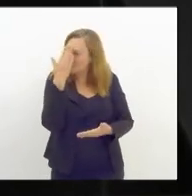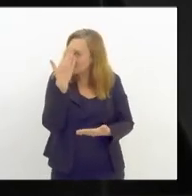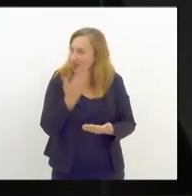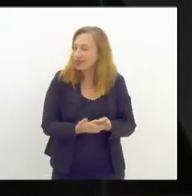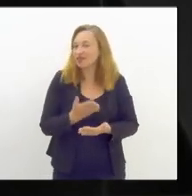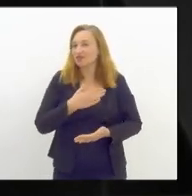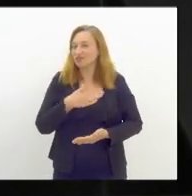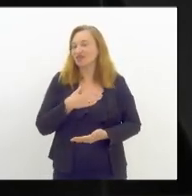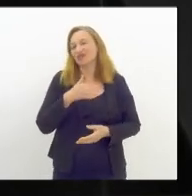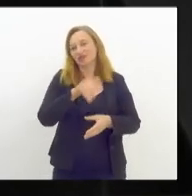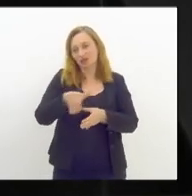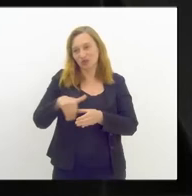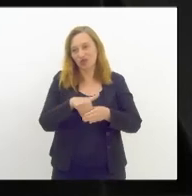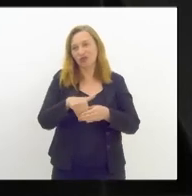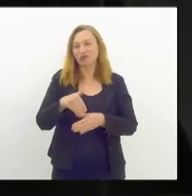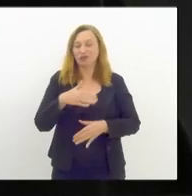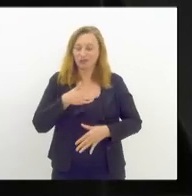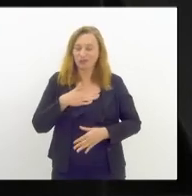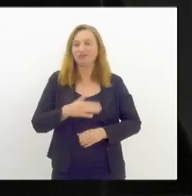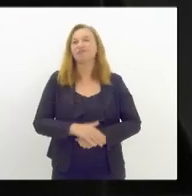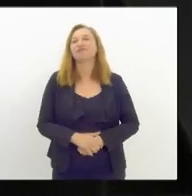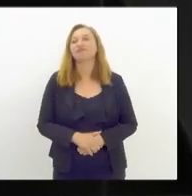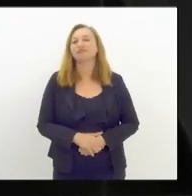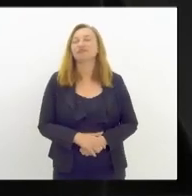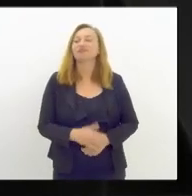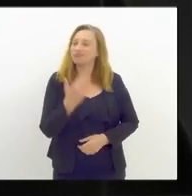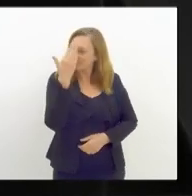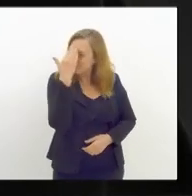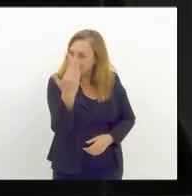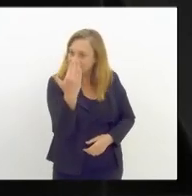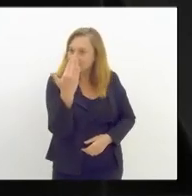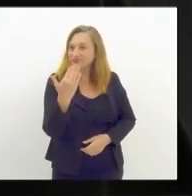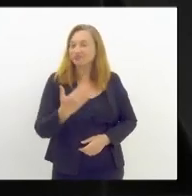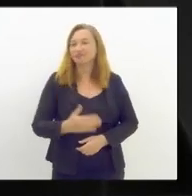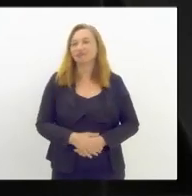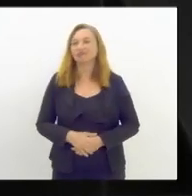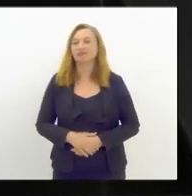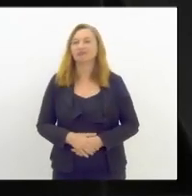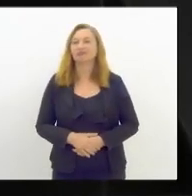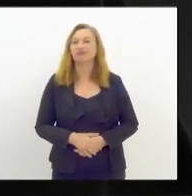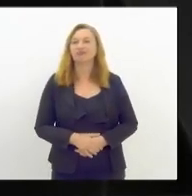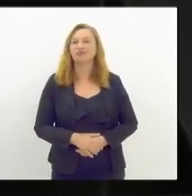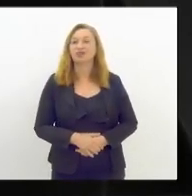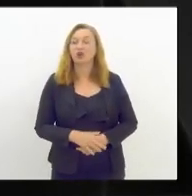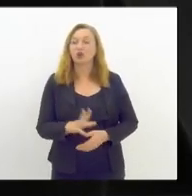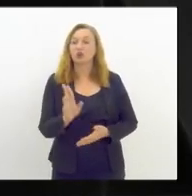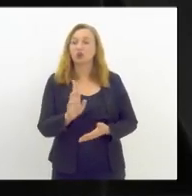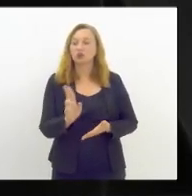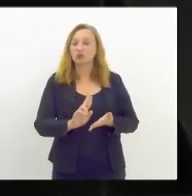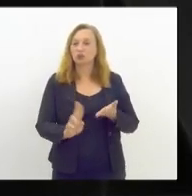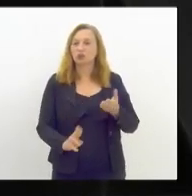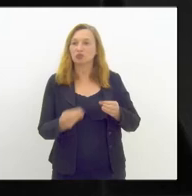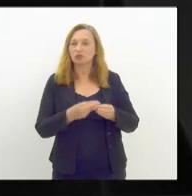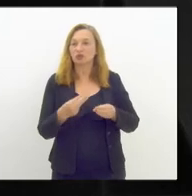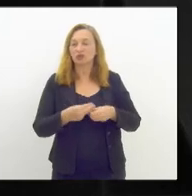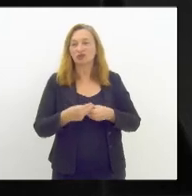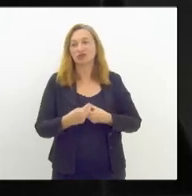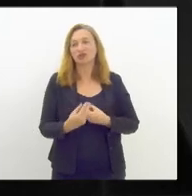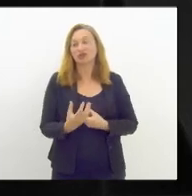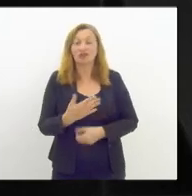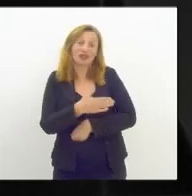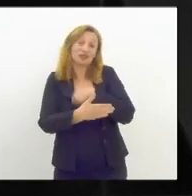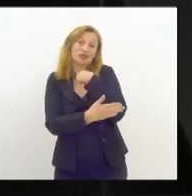os votos colocados a minha pessoa agradeço por demais não vou citar que os municípios que vai começar a sentir